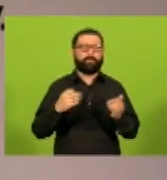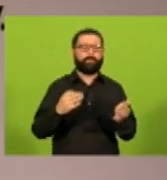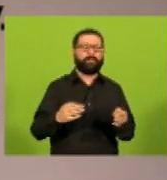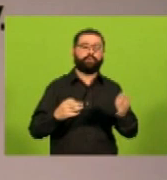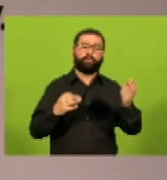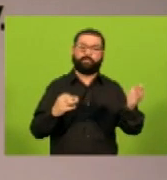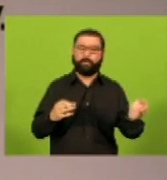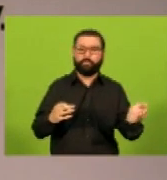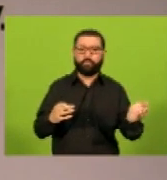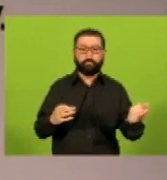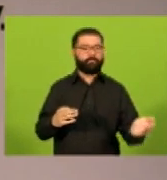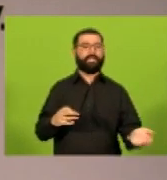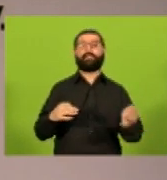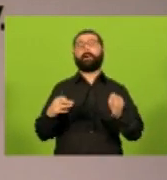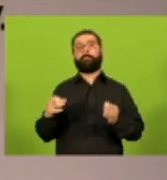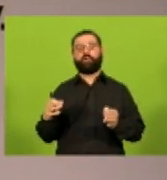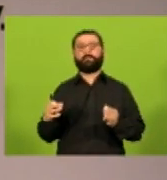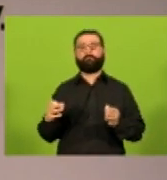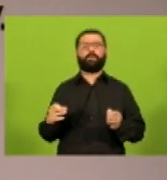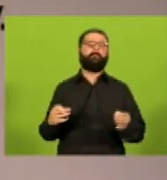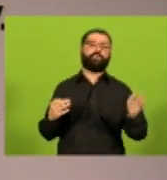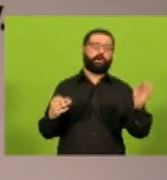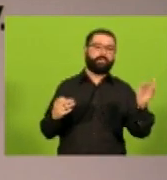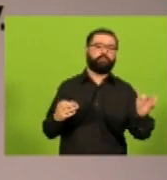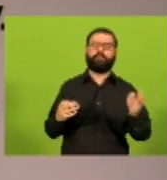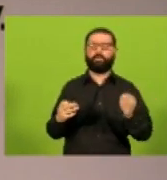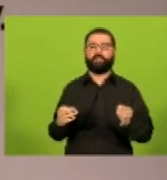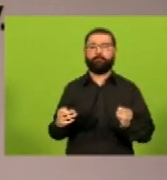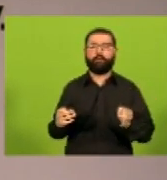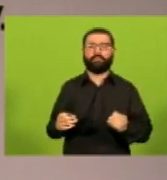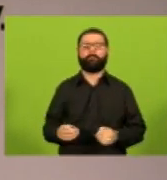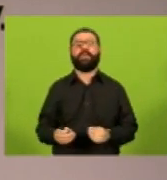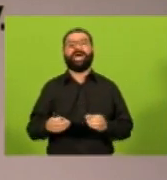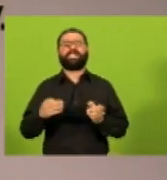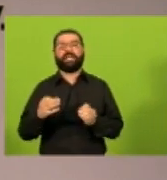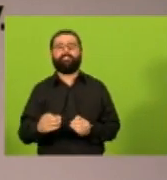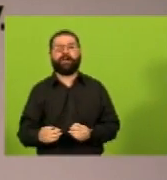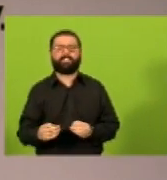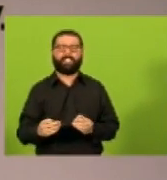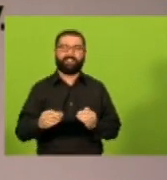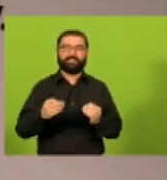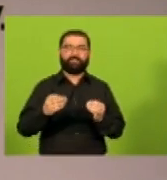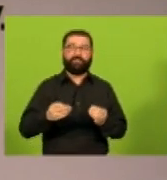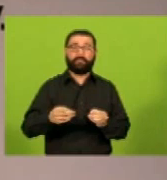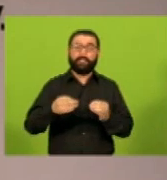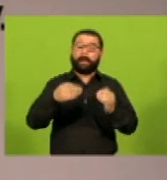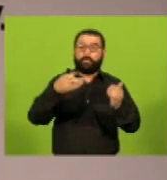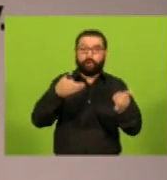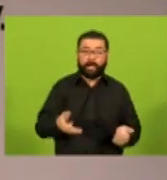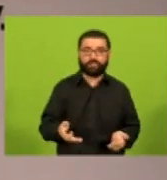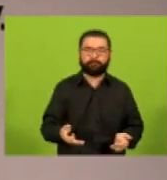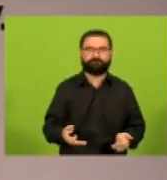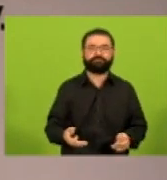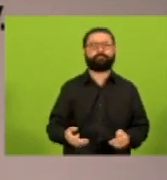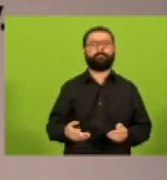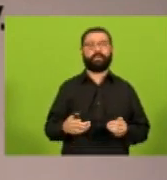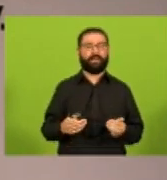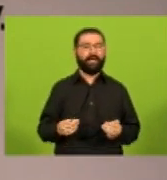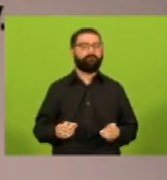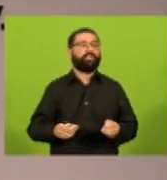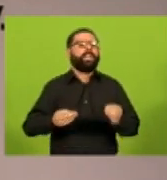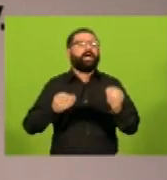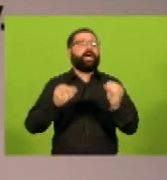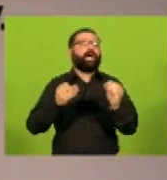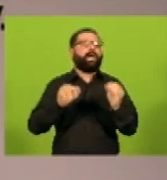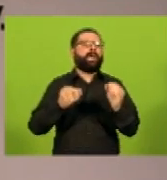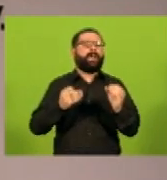bicos, principalmente do filtro e da ponta. Principalmente do filtro e da ponta. Essa lavagem, ela tem que ser feita em água corrente,